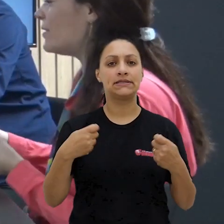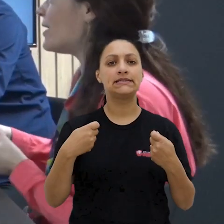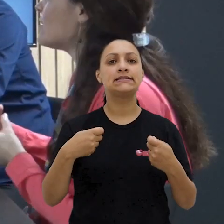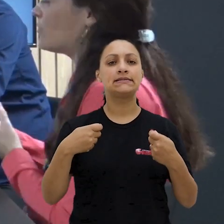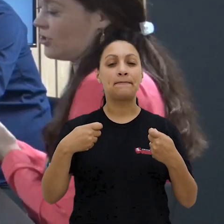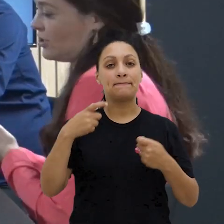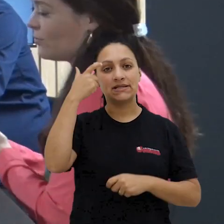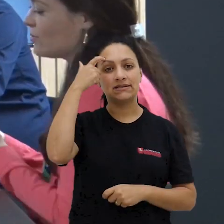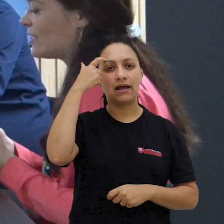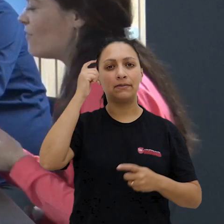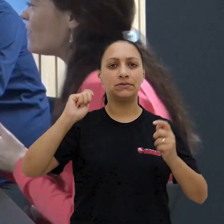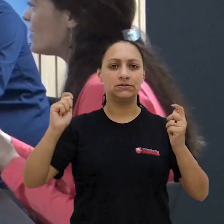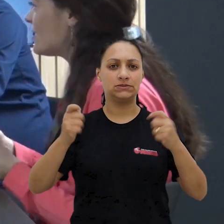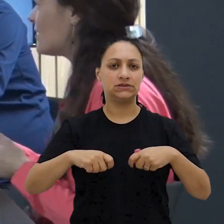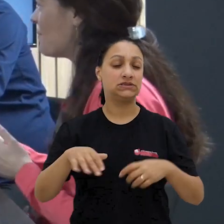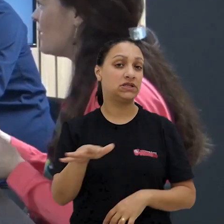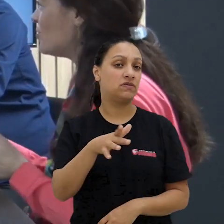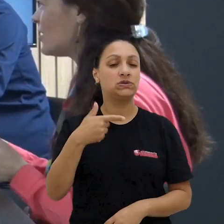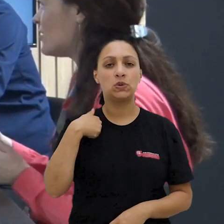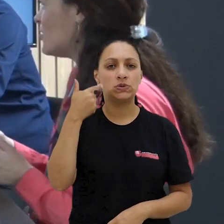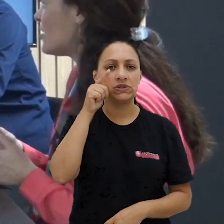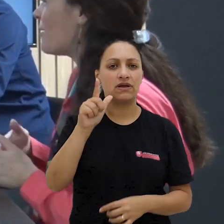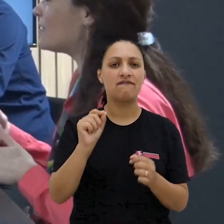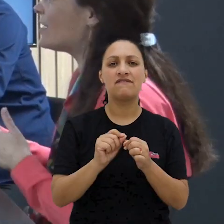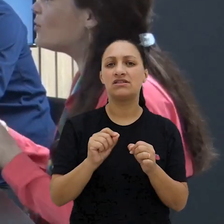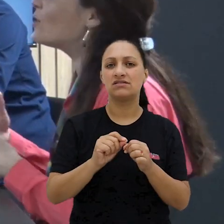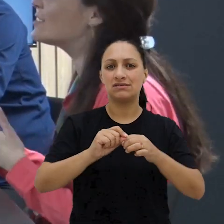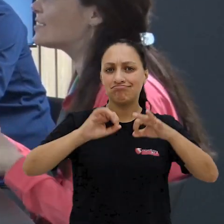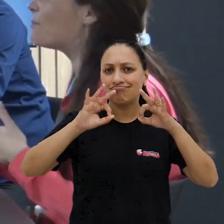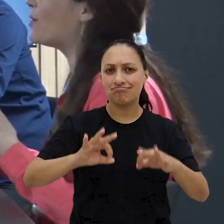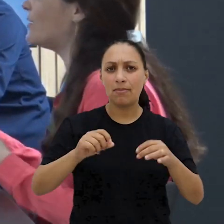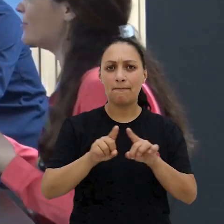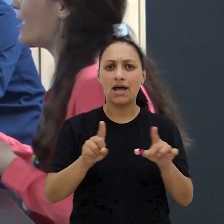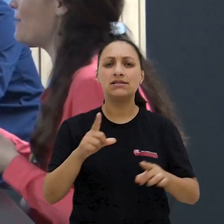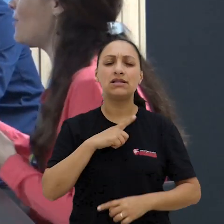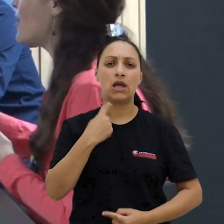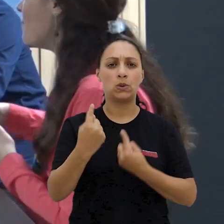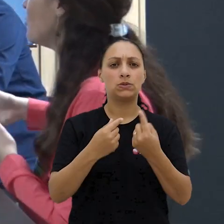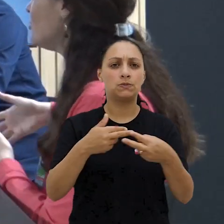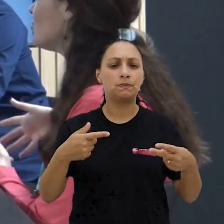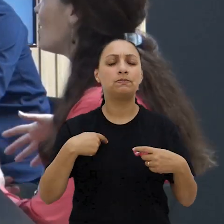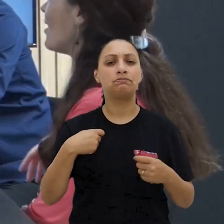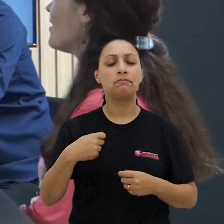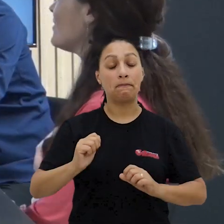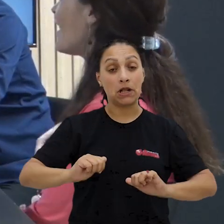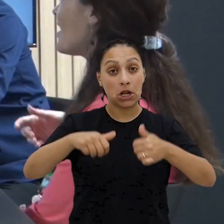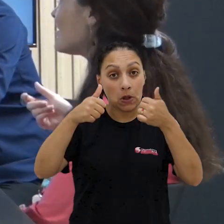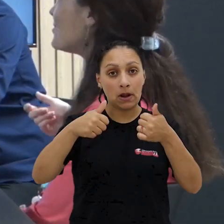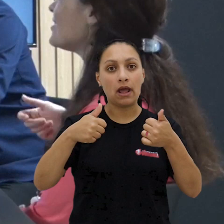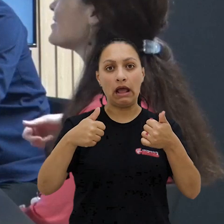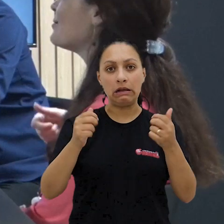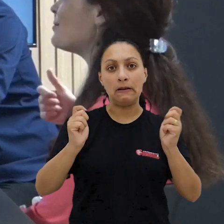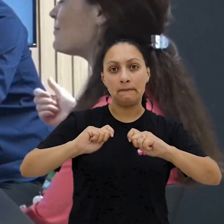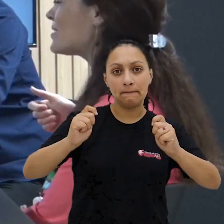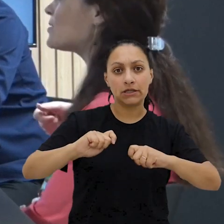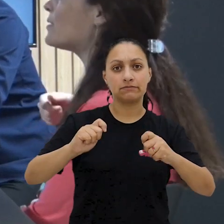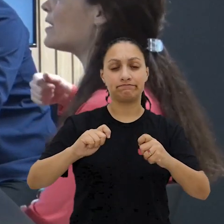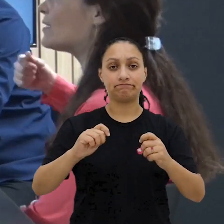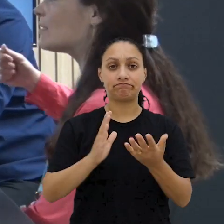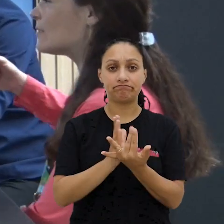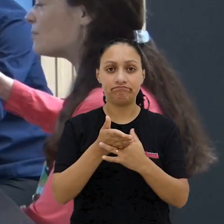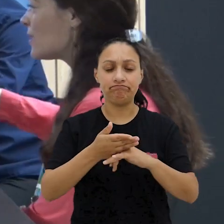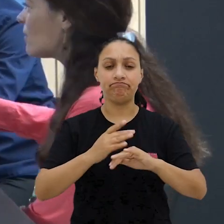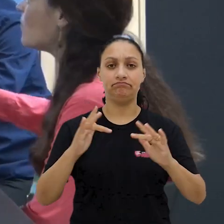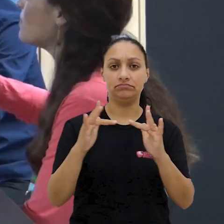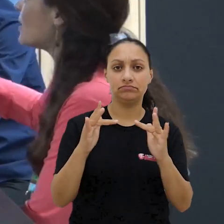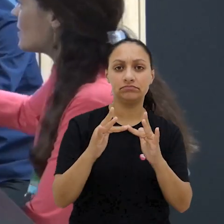precisa pensar em possibilidades. Talvez a gente não consiga fazer exatamente o que a gente quer, mas tem coisas que podem mudar e melhorar muito. Né? Essa conexão com